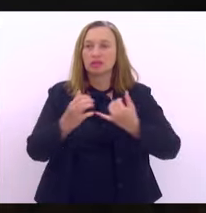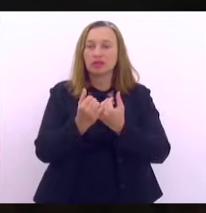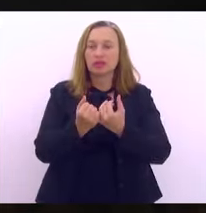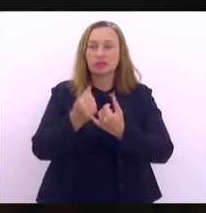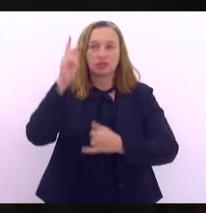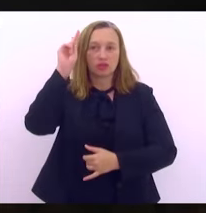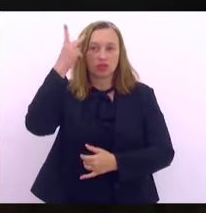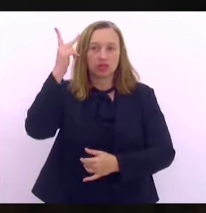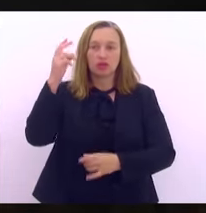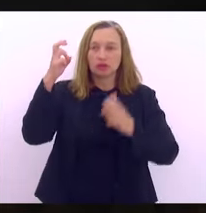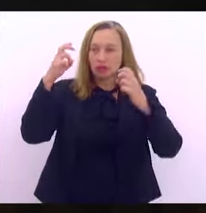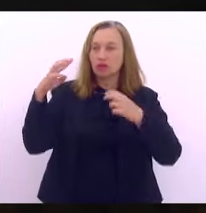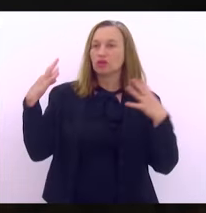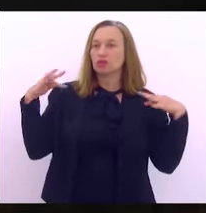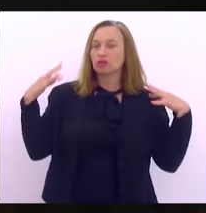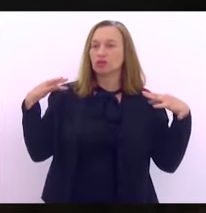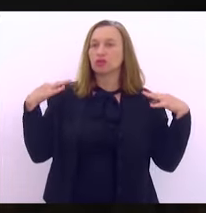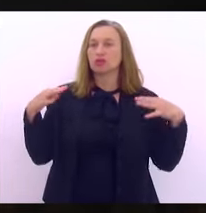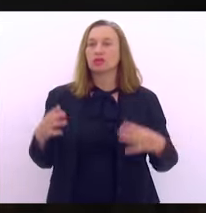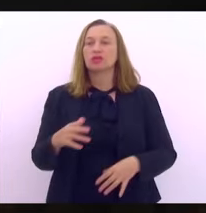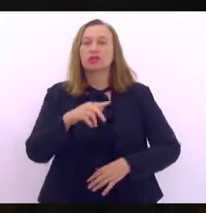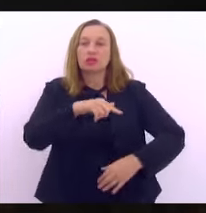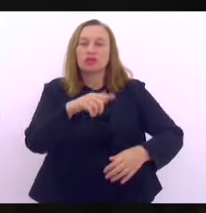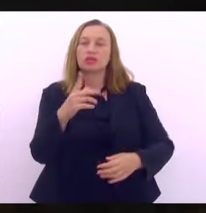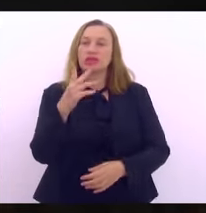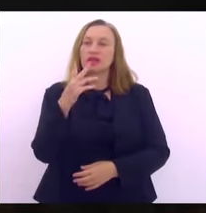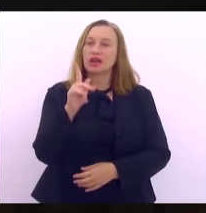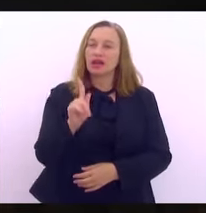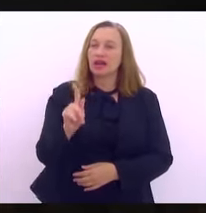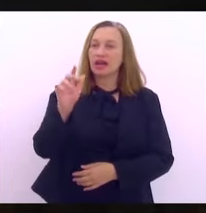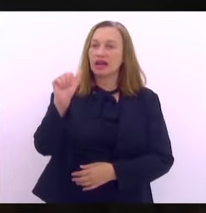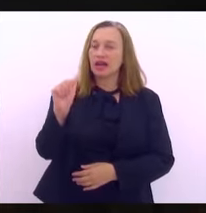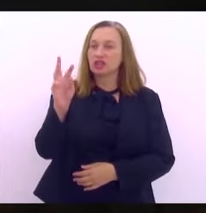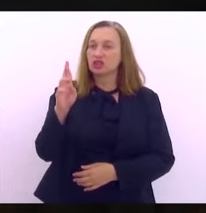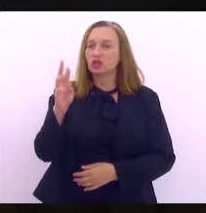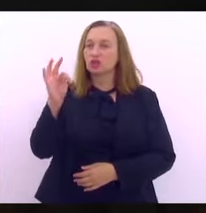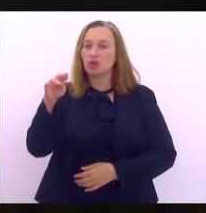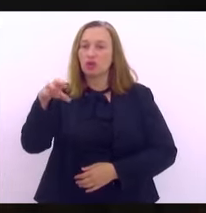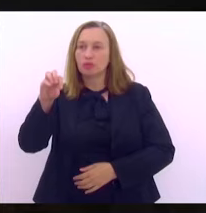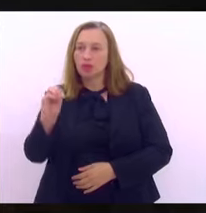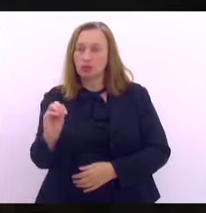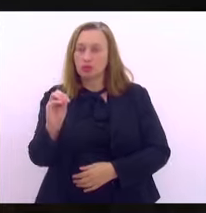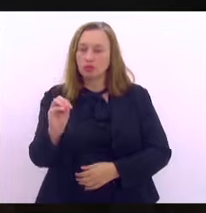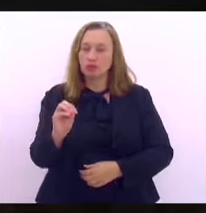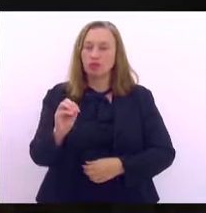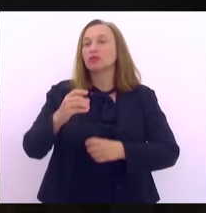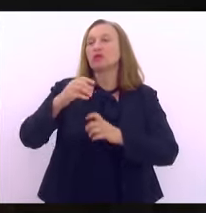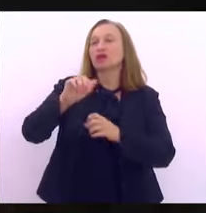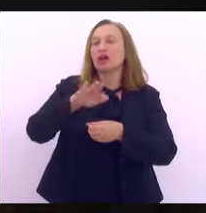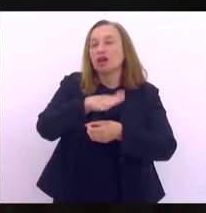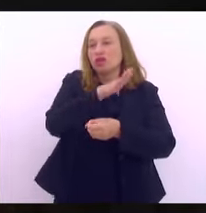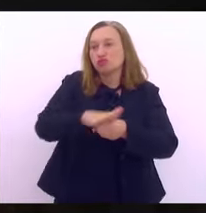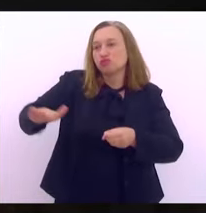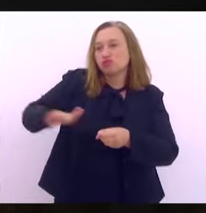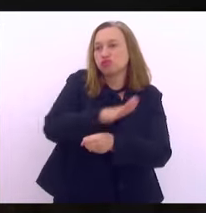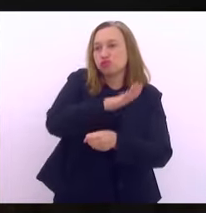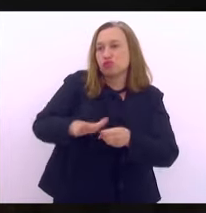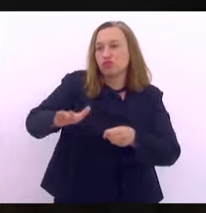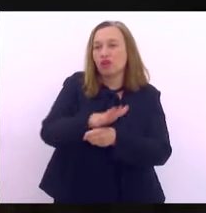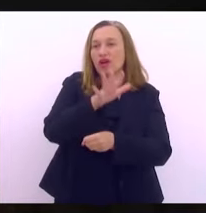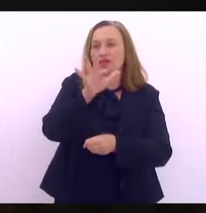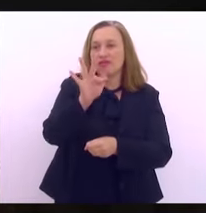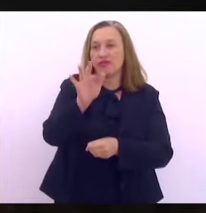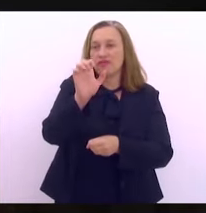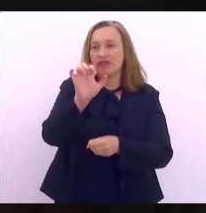histórico, turístico, cultural, gastronômico do Estado do Rio de Janeiro, a Feira Nordestina de São Cristóvão, localizado